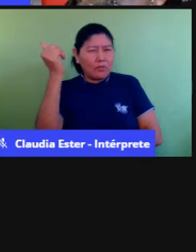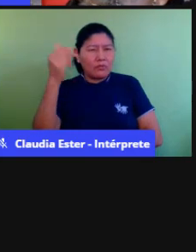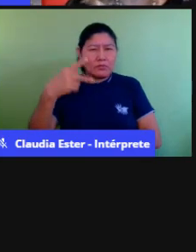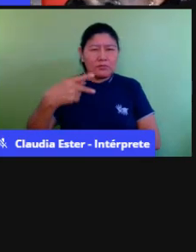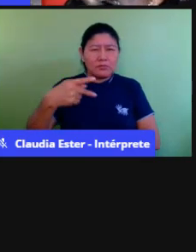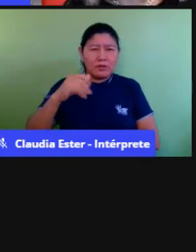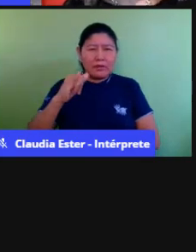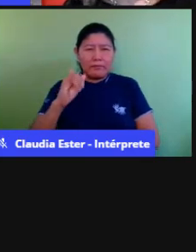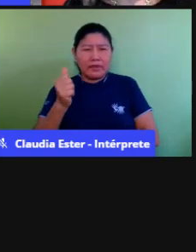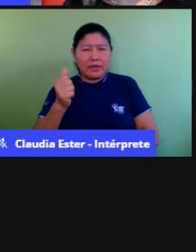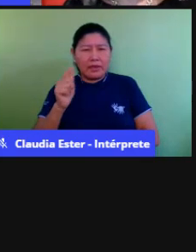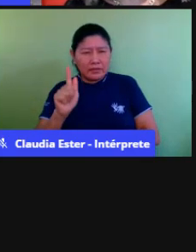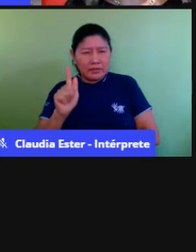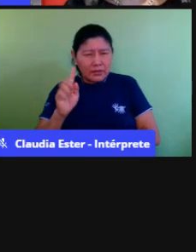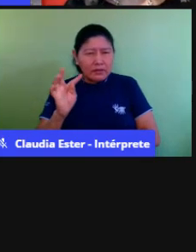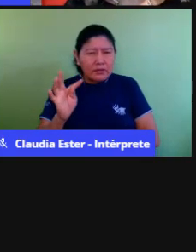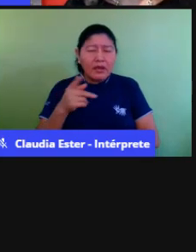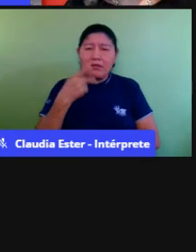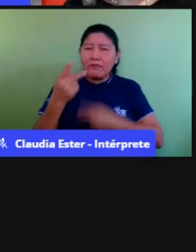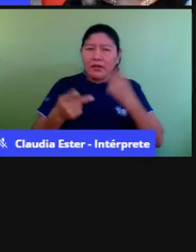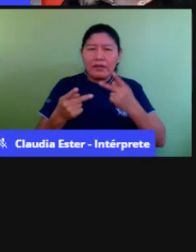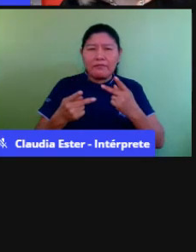passar.